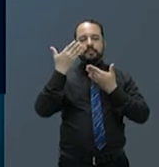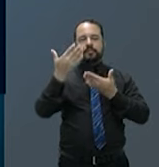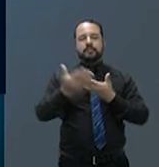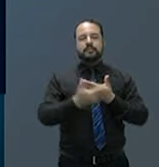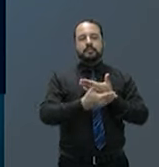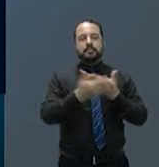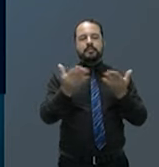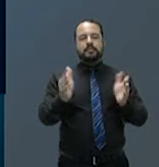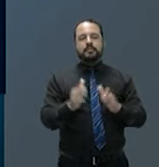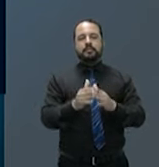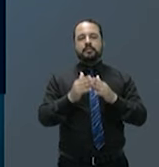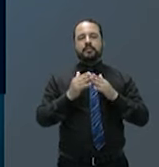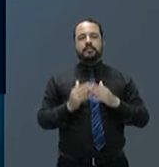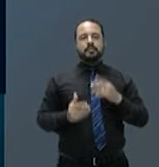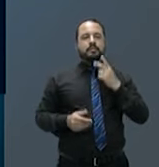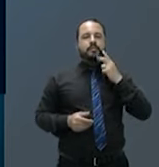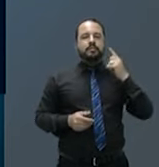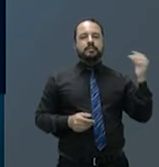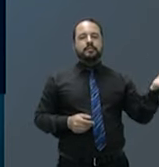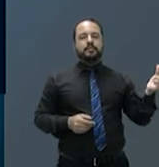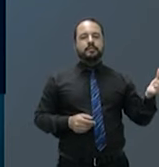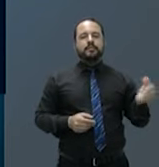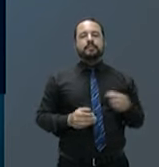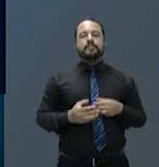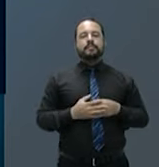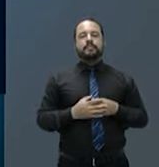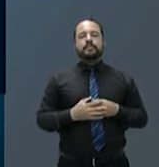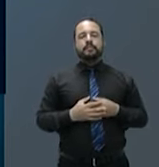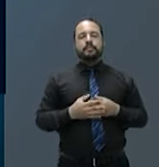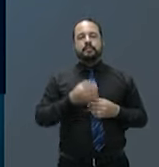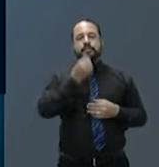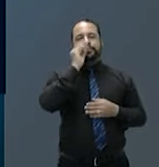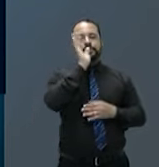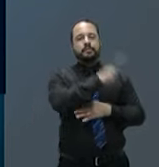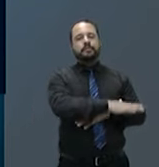me ausentar. Dado. Uma boa tarde.